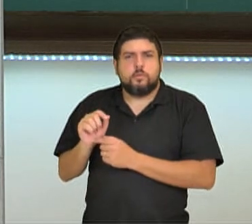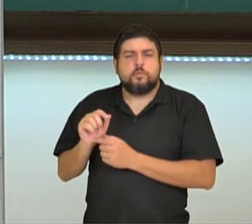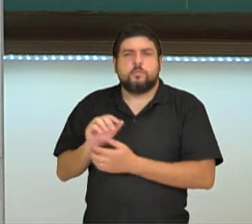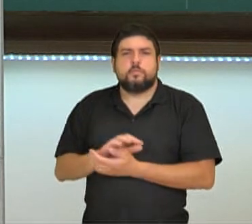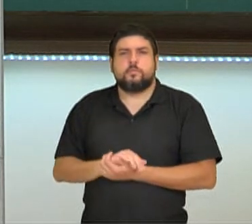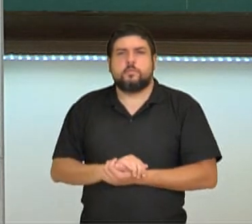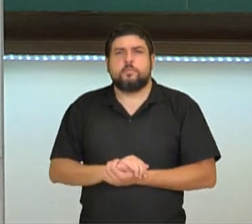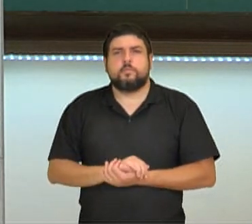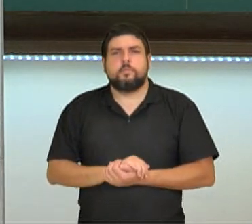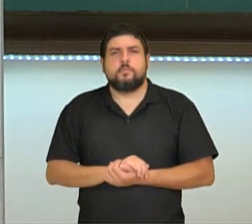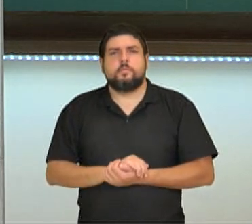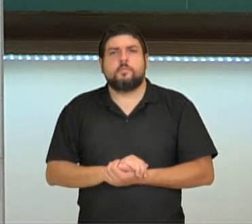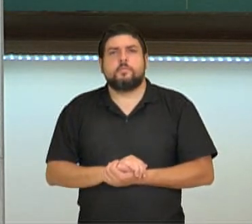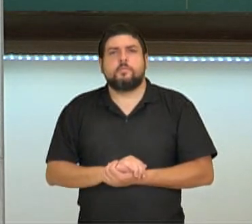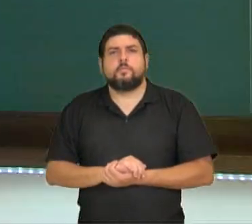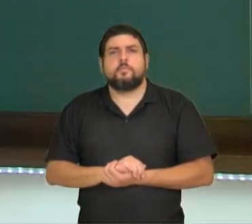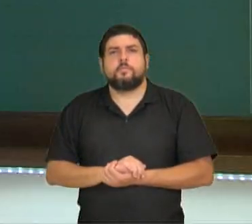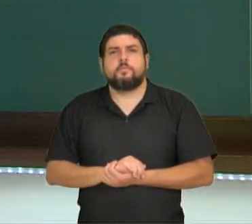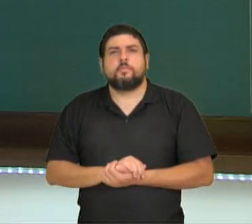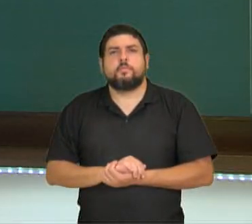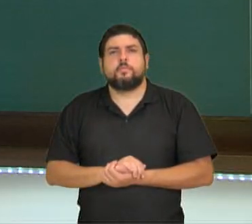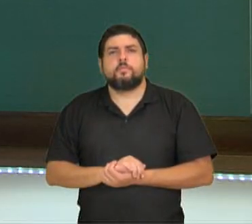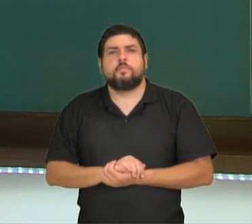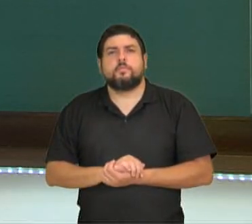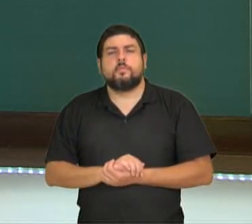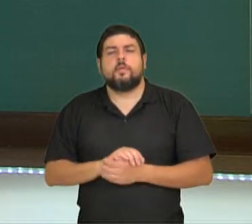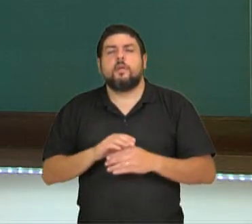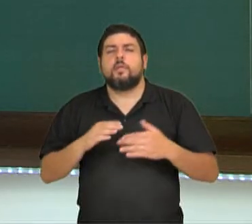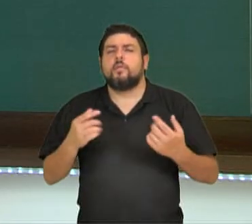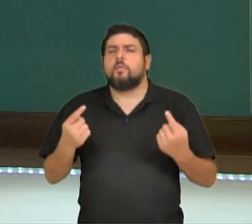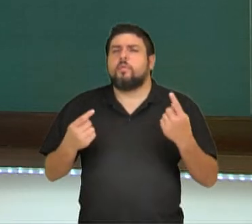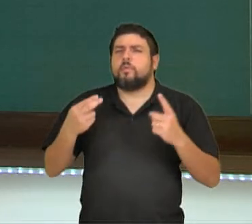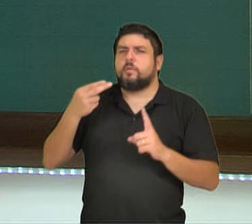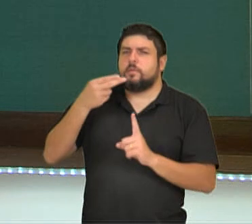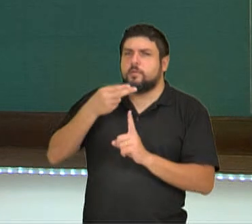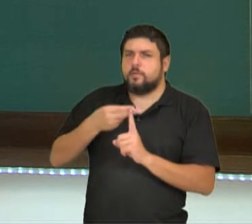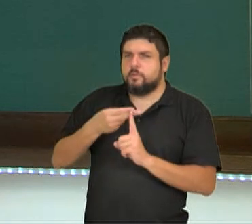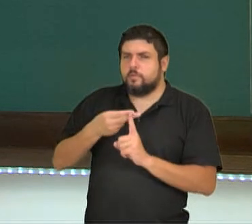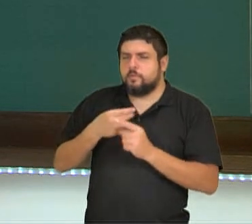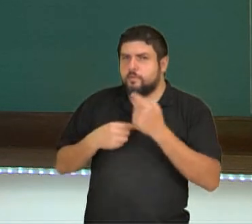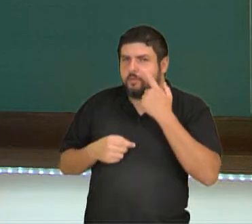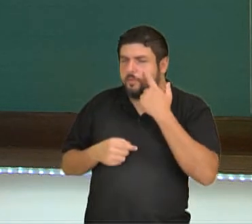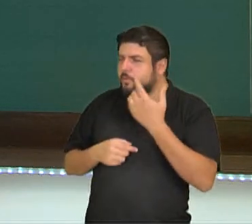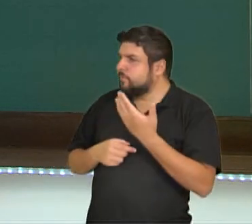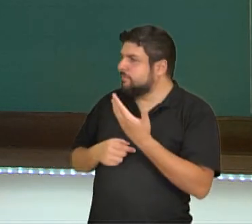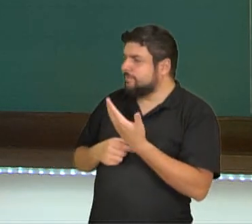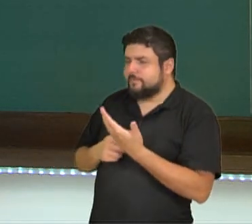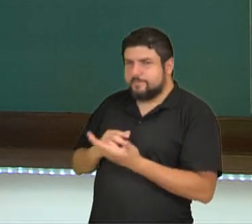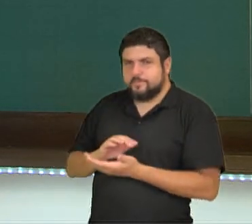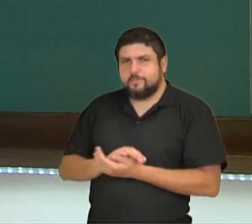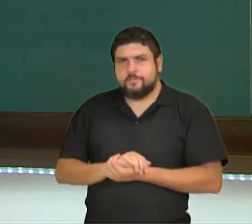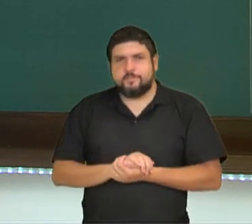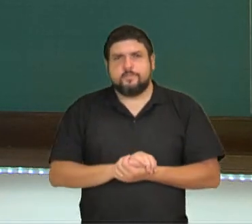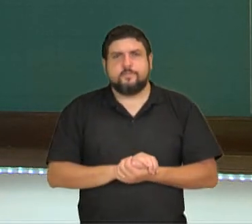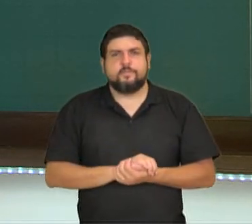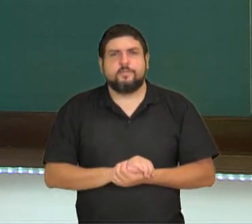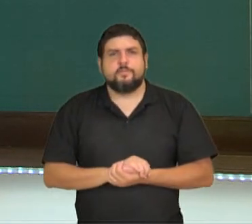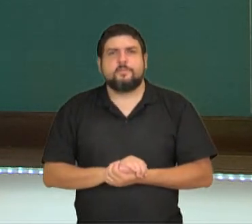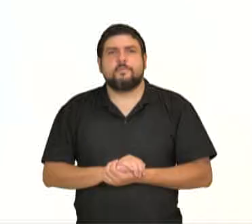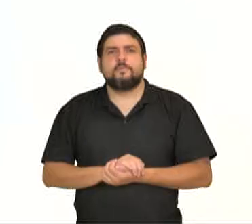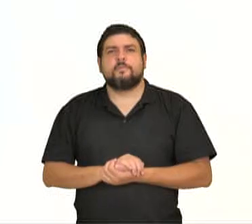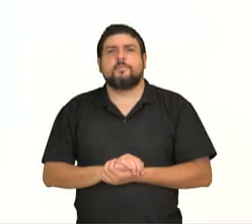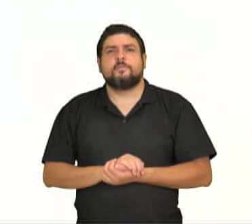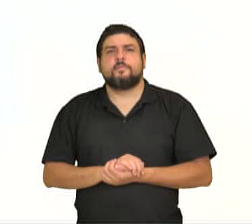roda, ok? E quais são os instrumentos, então, utilizados dessa roda de capoeira,